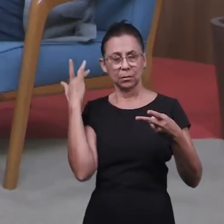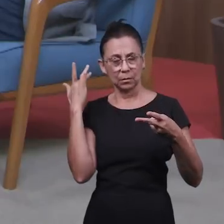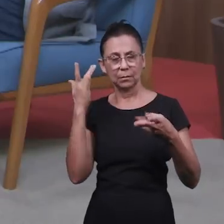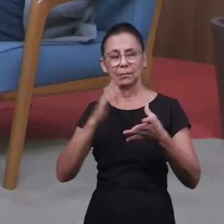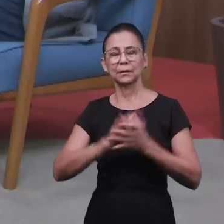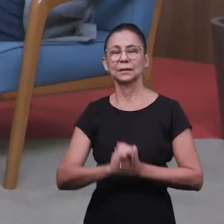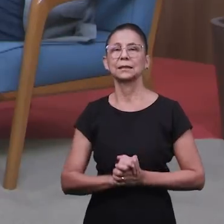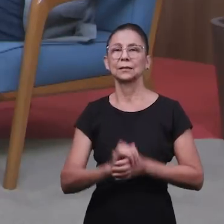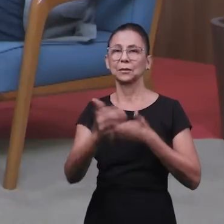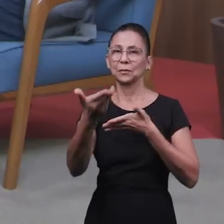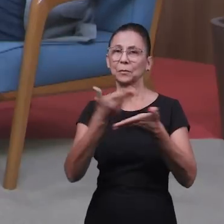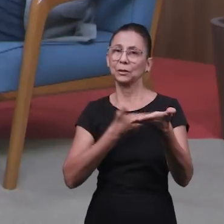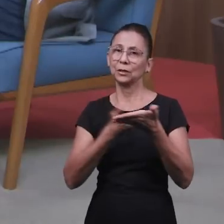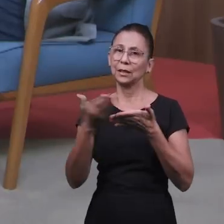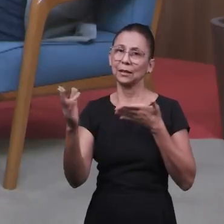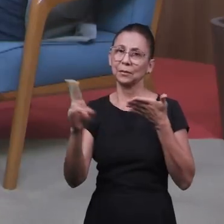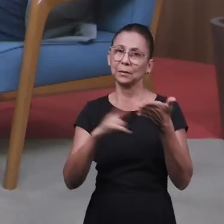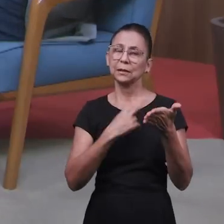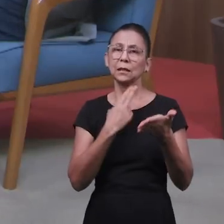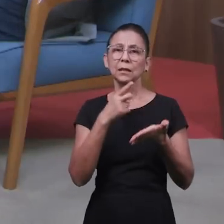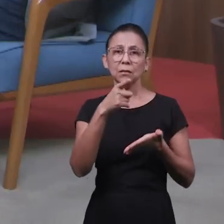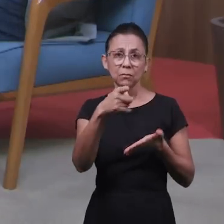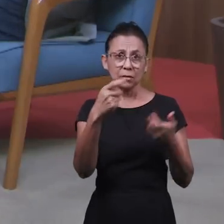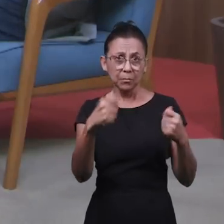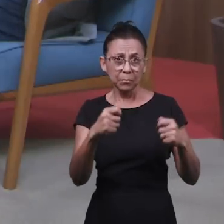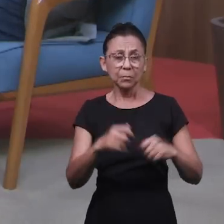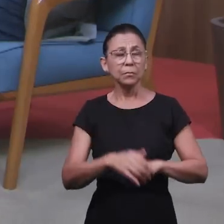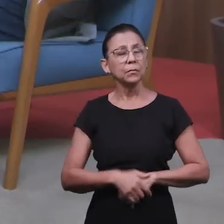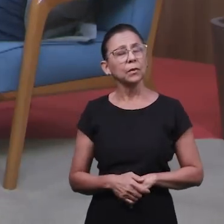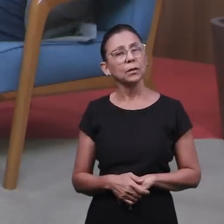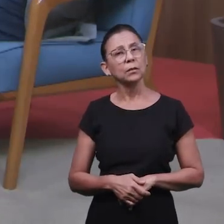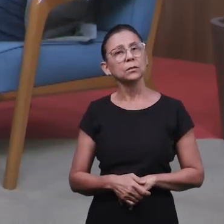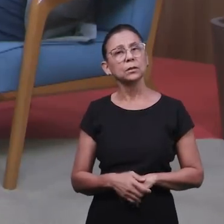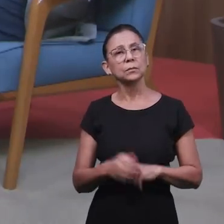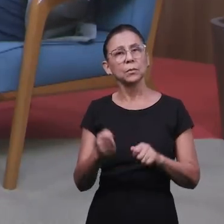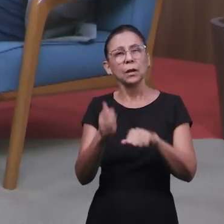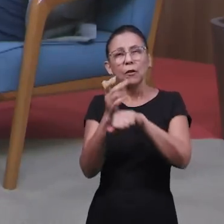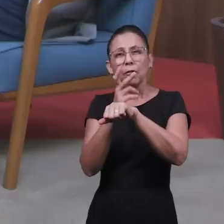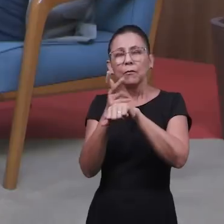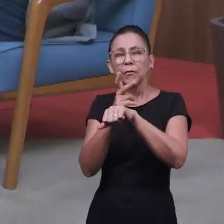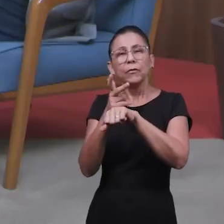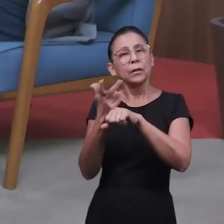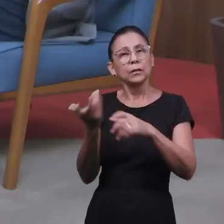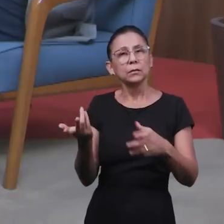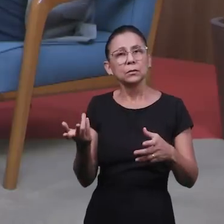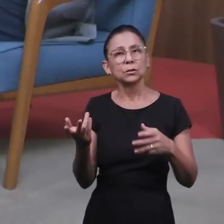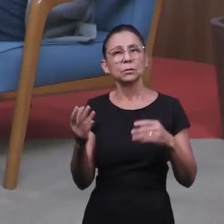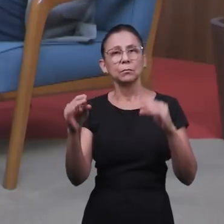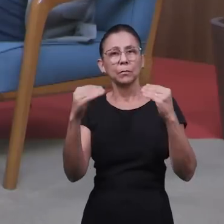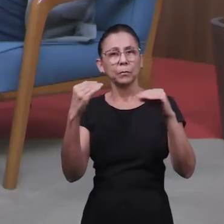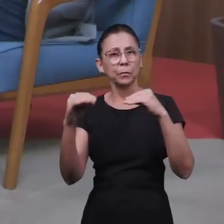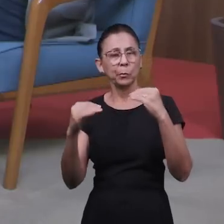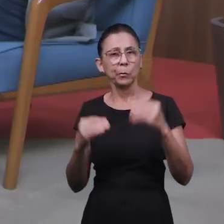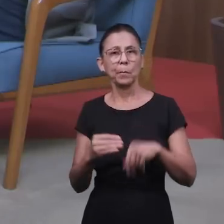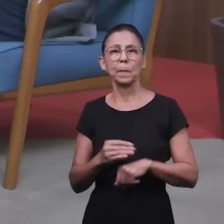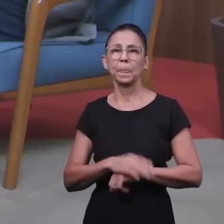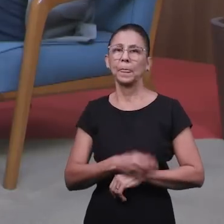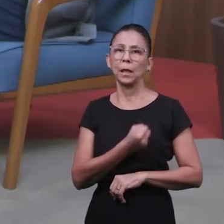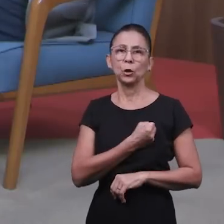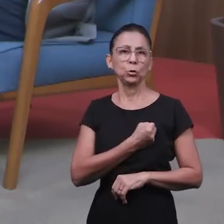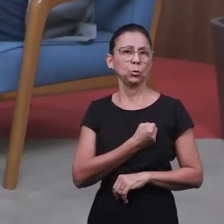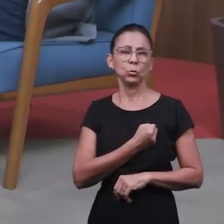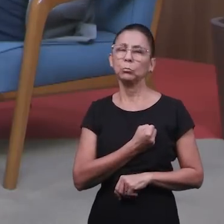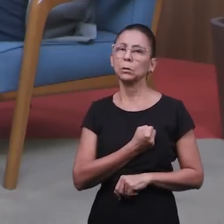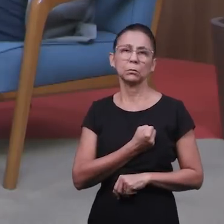terem enviado as suas mensagens. Mas você também pode mandar uma mensagem gravando um vídeo por esse mesmo número de